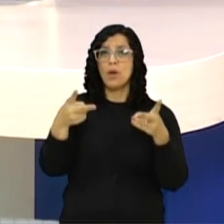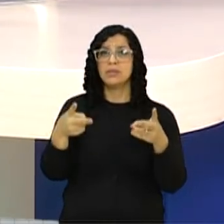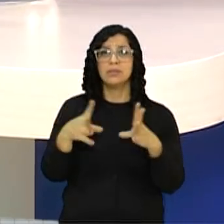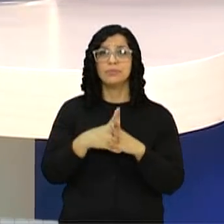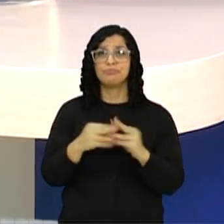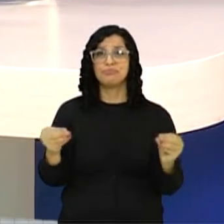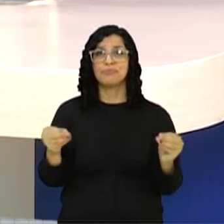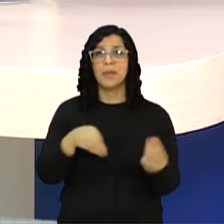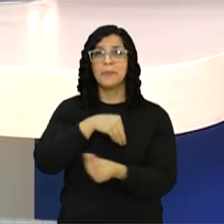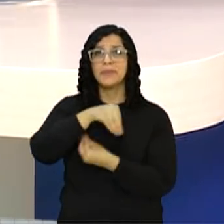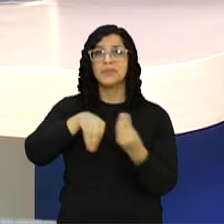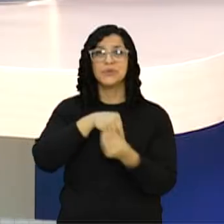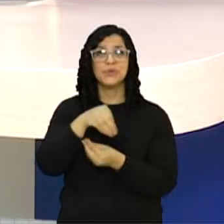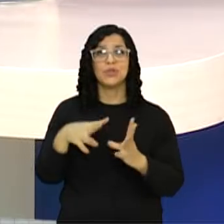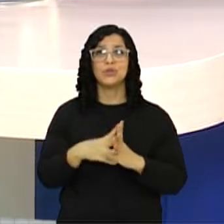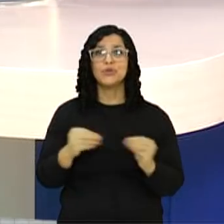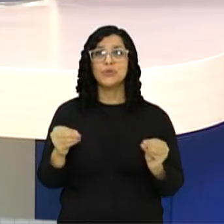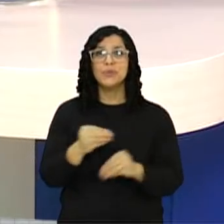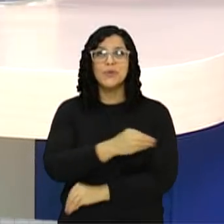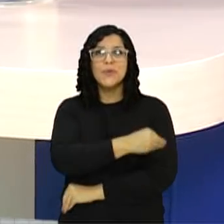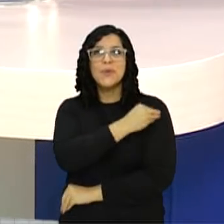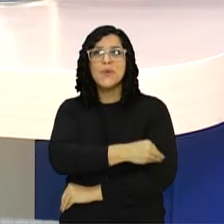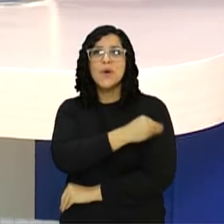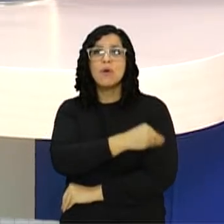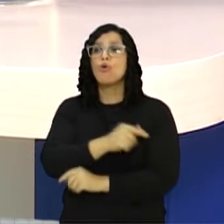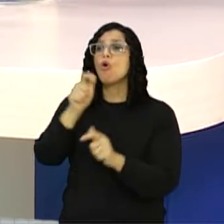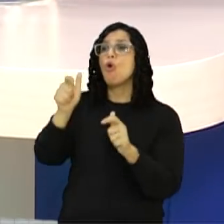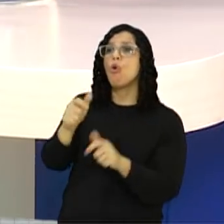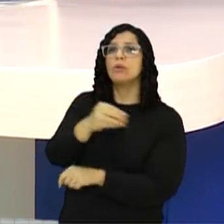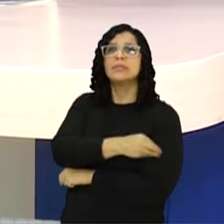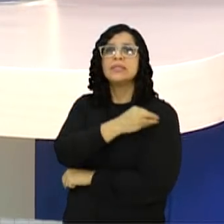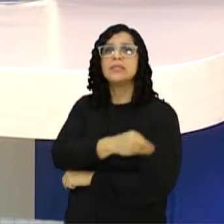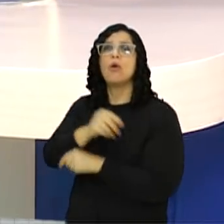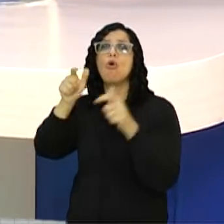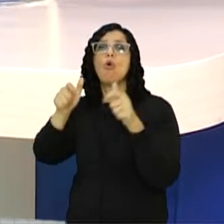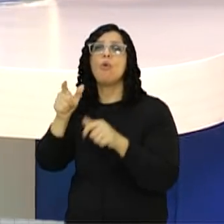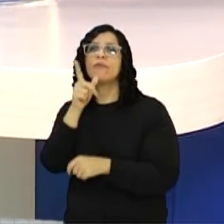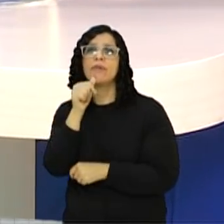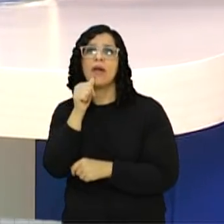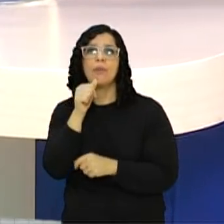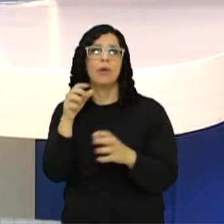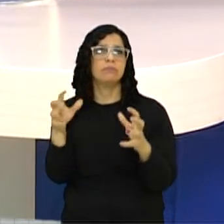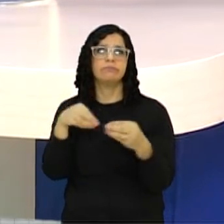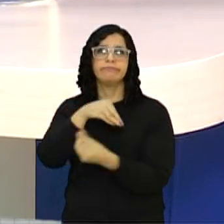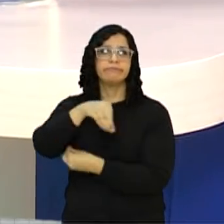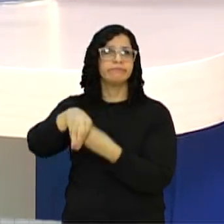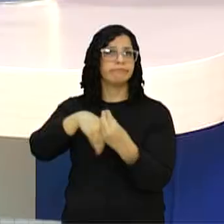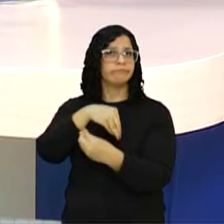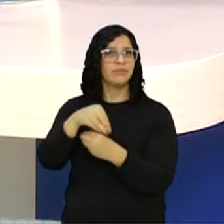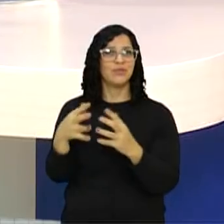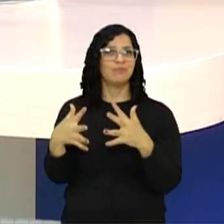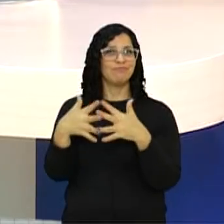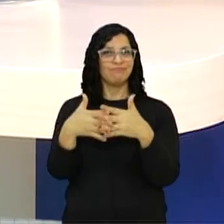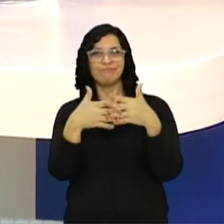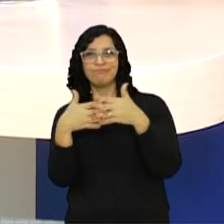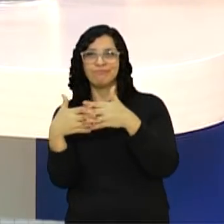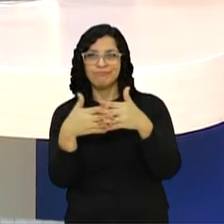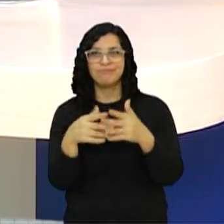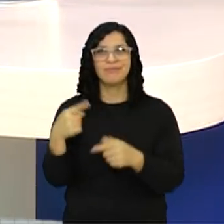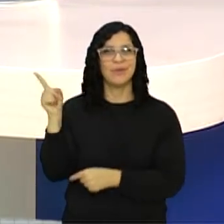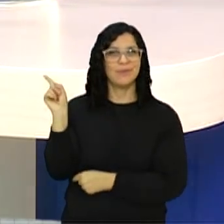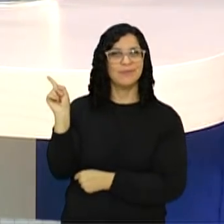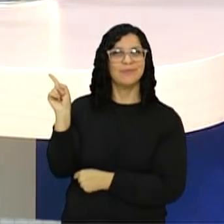percebo a diferença. Aonde começa o álcool e aonde começa a água. Então, quando eu